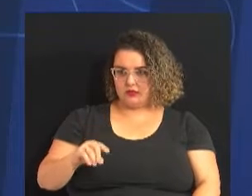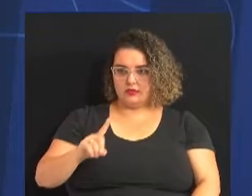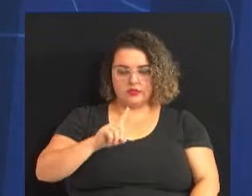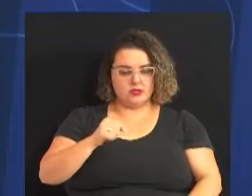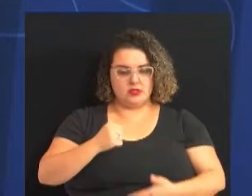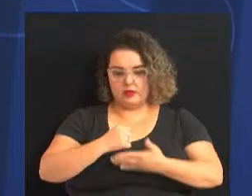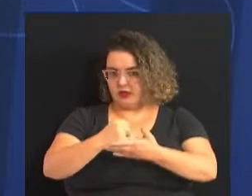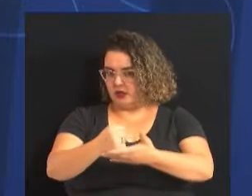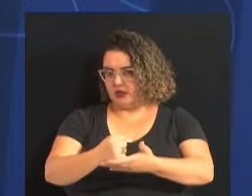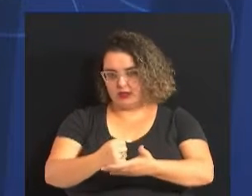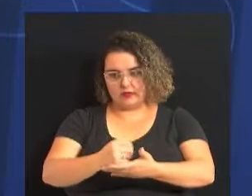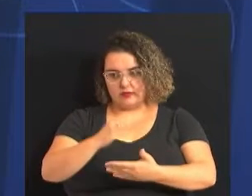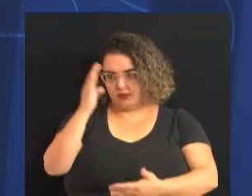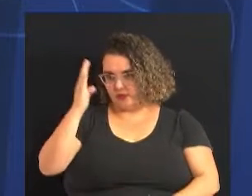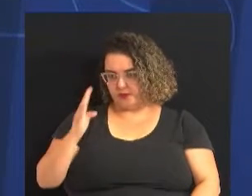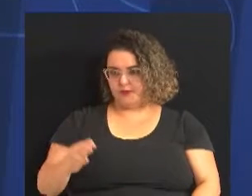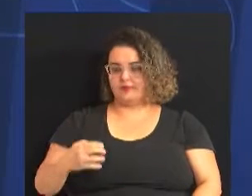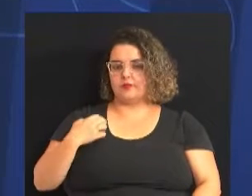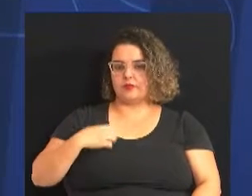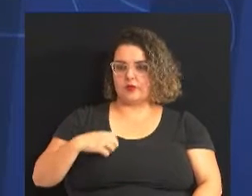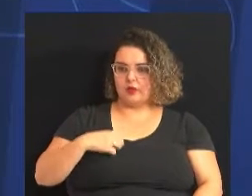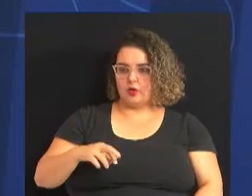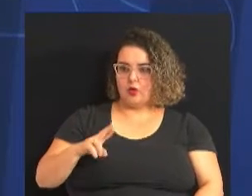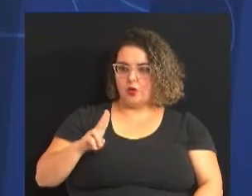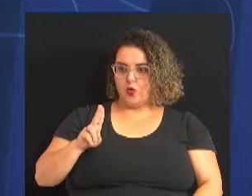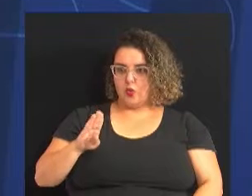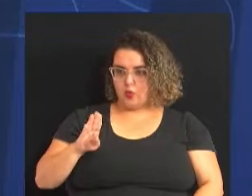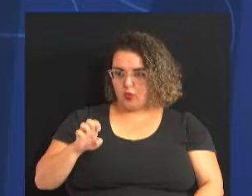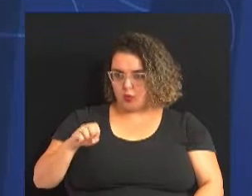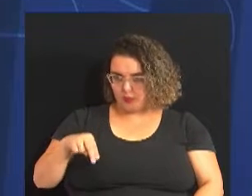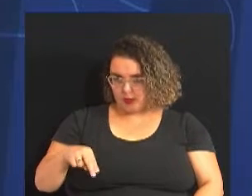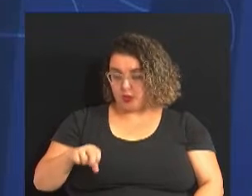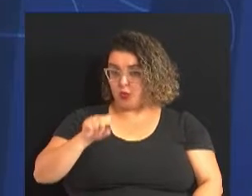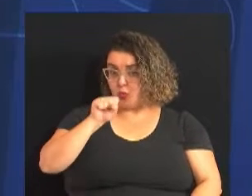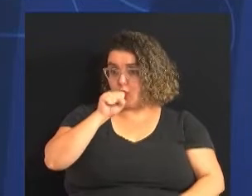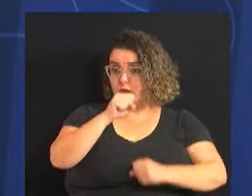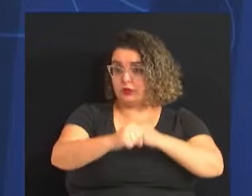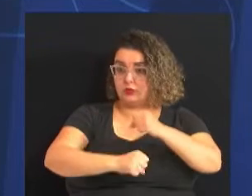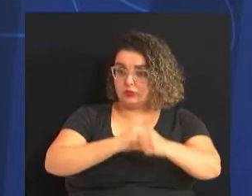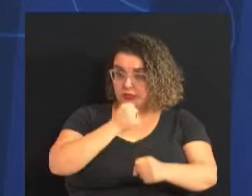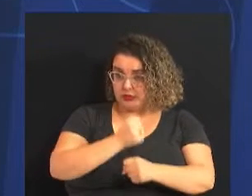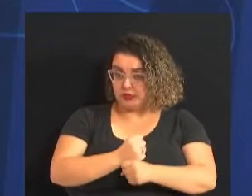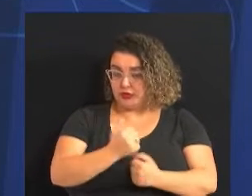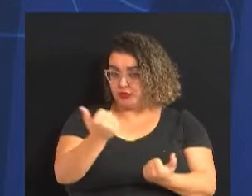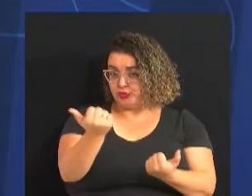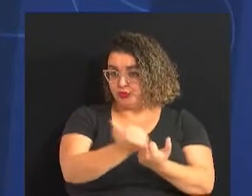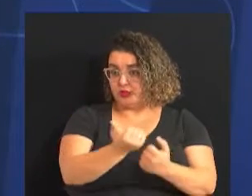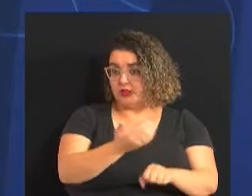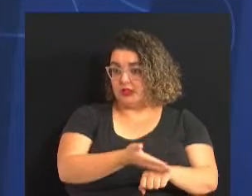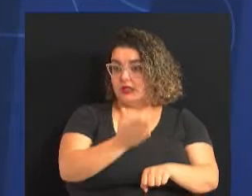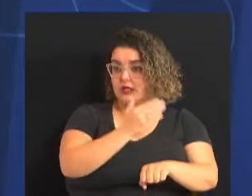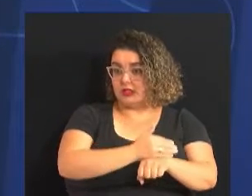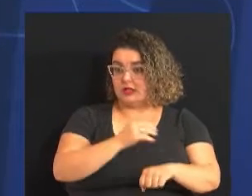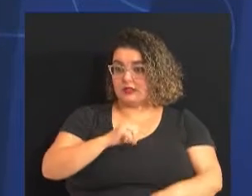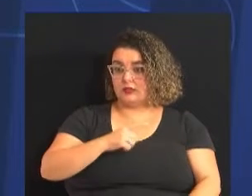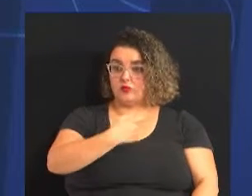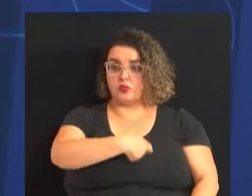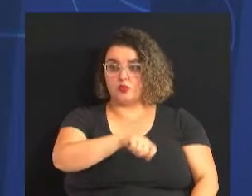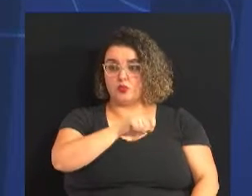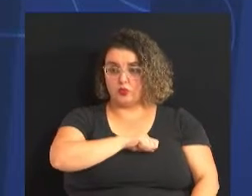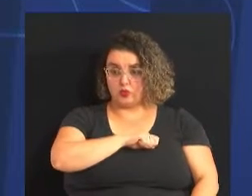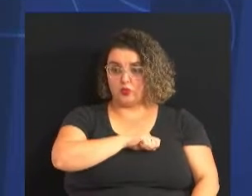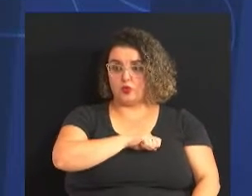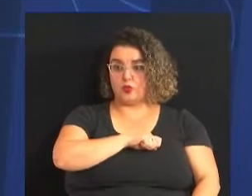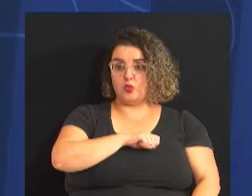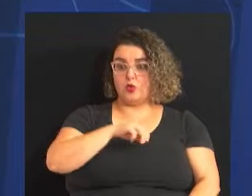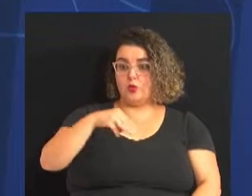Olímpicos, o argentino Rubem Manhano, que ficou 8 anos no cargo, e antes dele teve o espanhol, o Monte